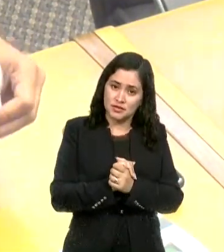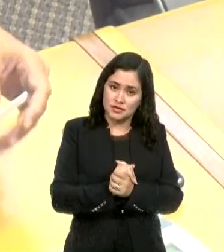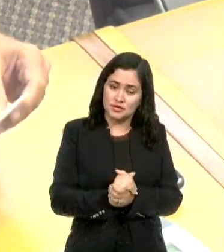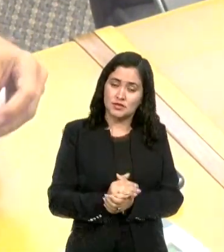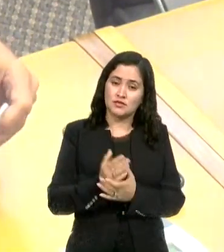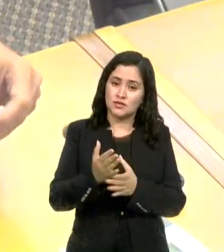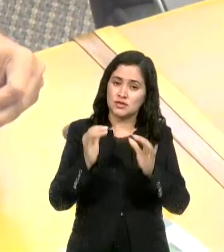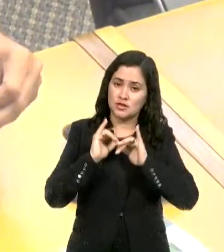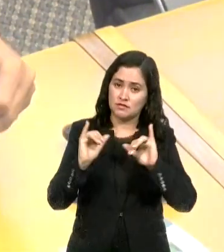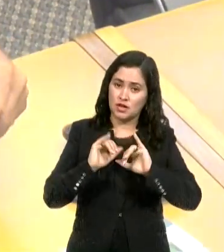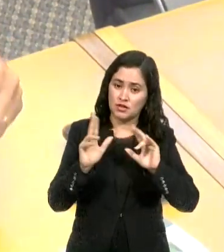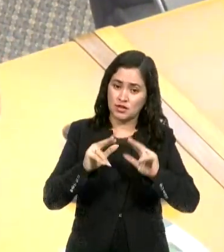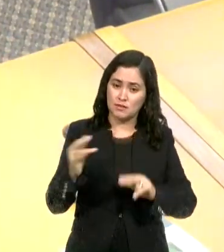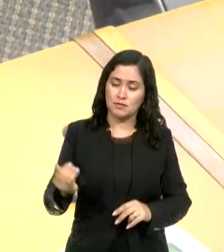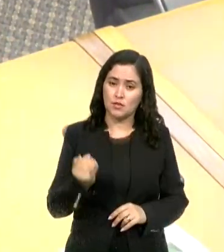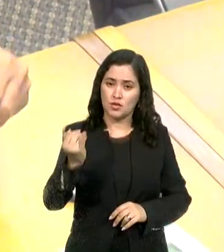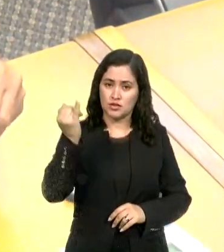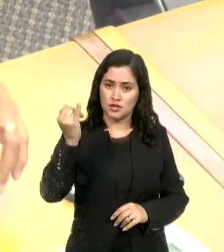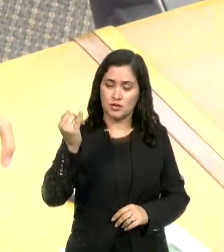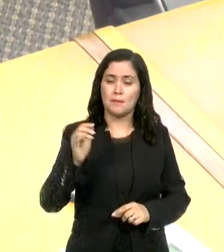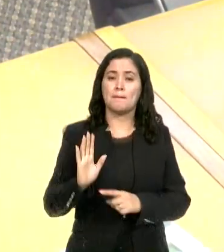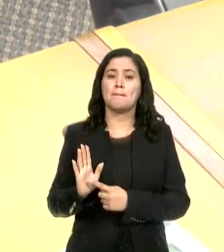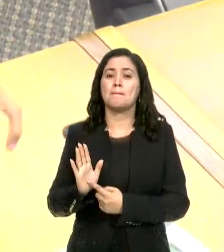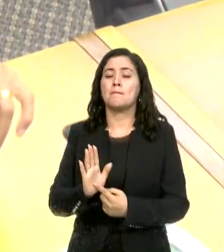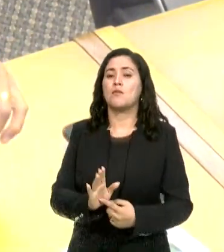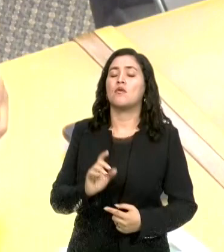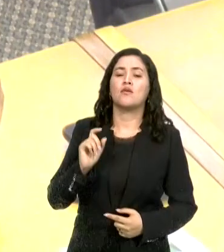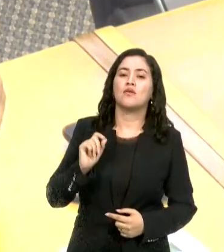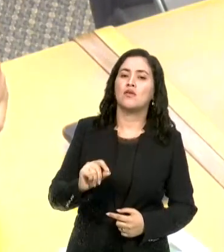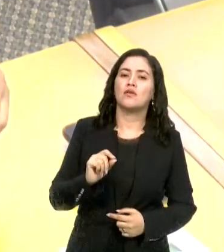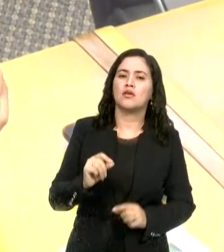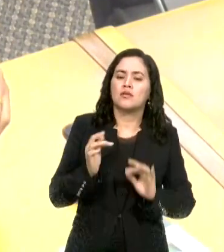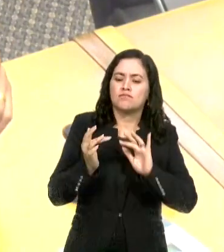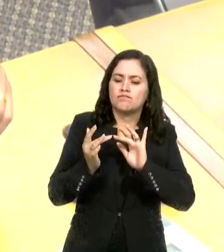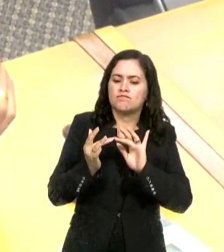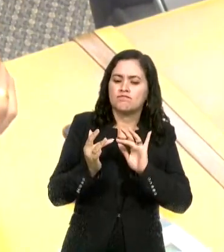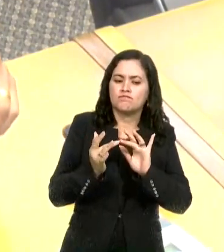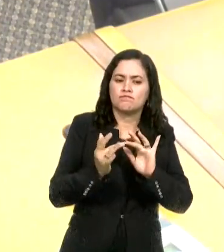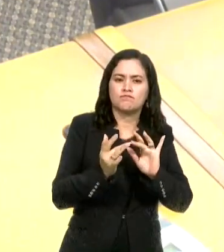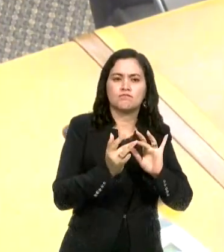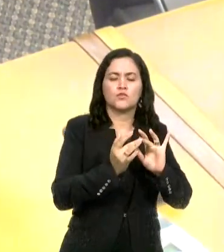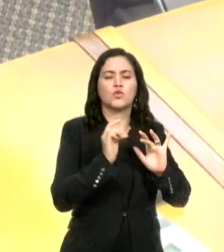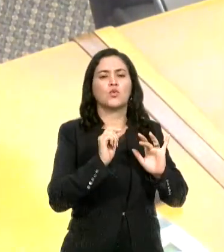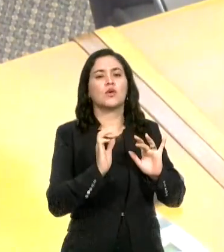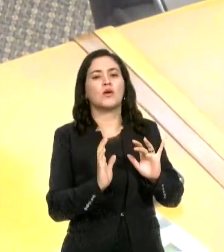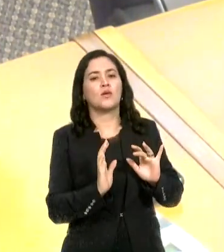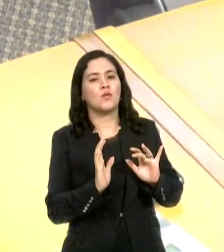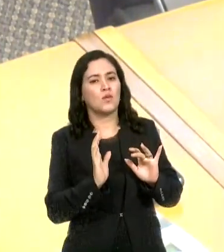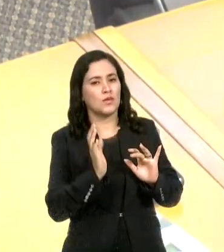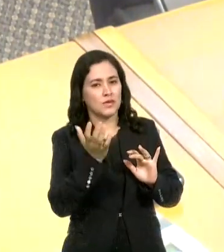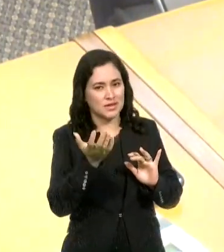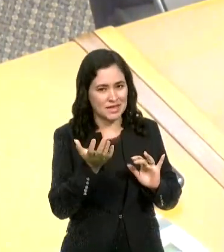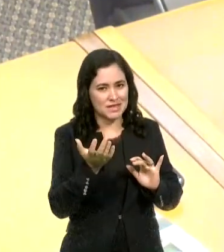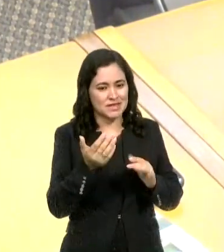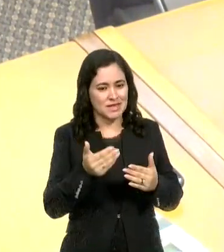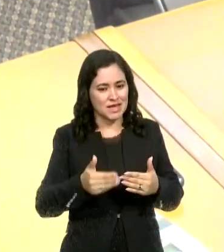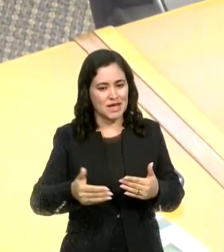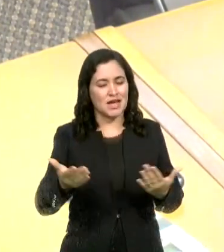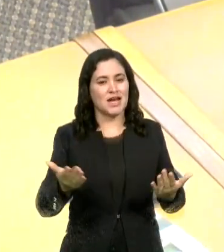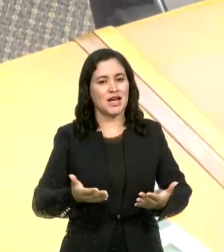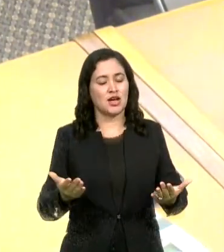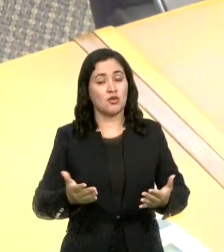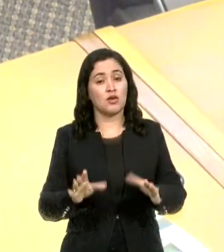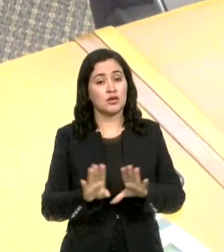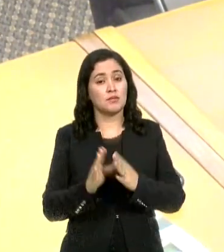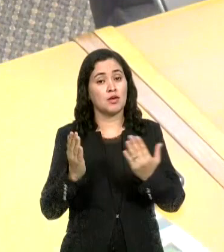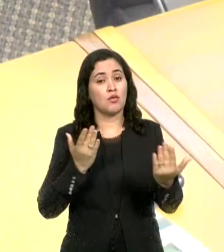muito importante e mostra que está sintonizado com o que tem acontecido, que aconteceu no passado e o que tem acontecido